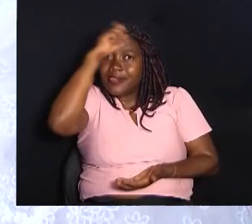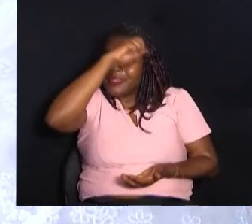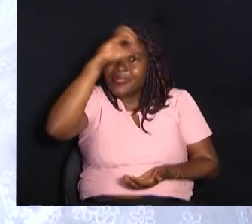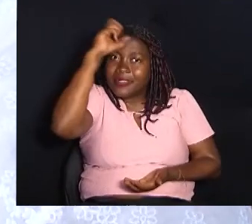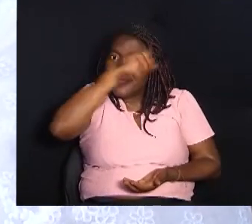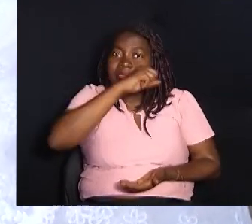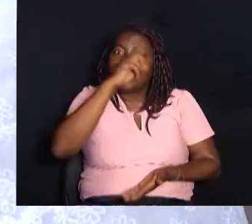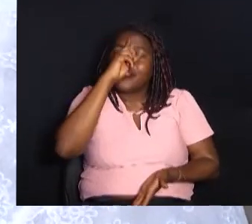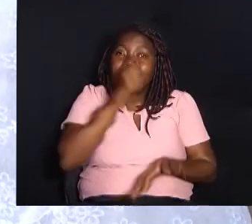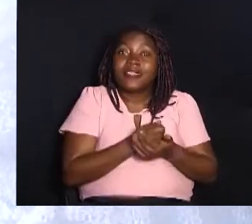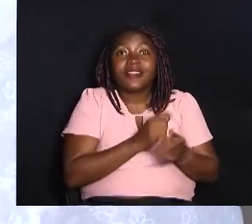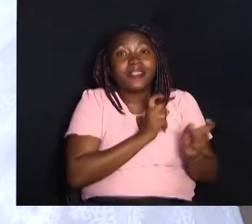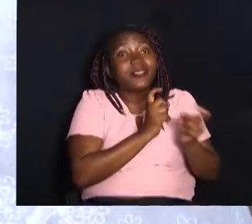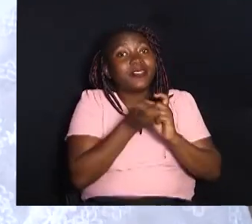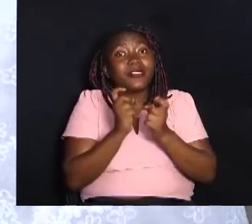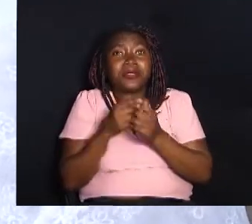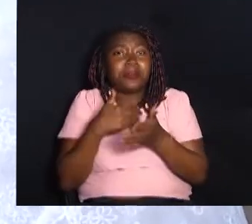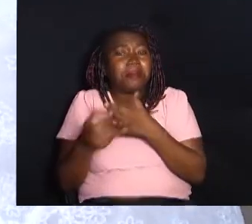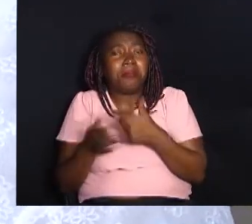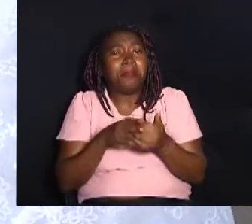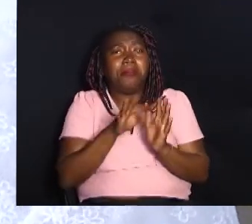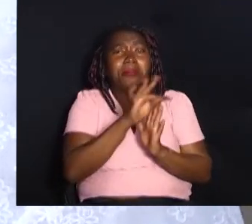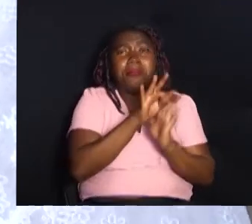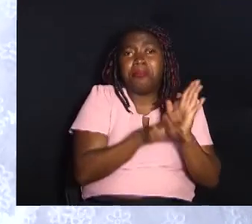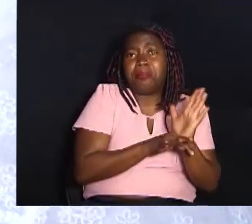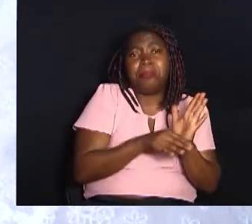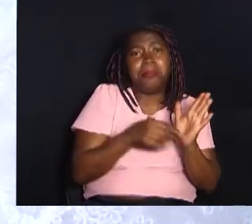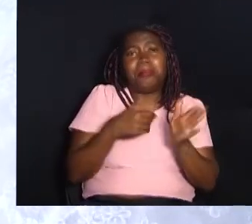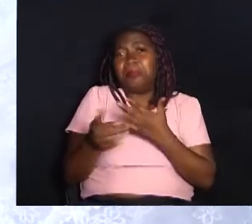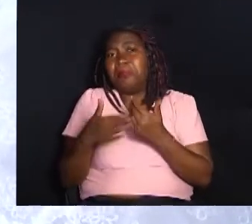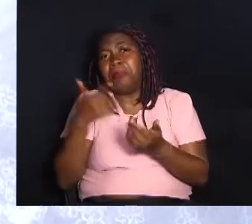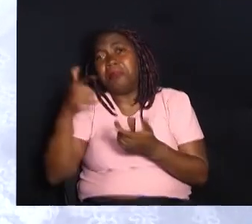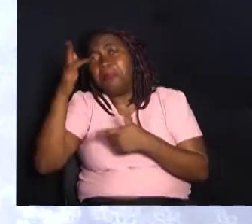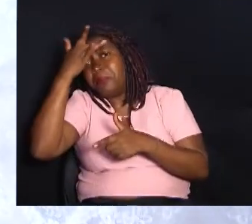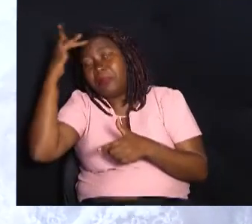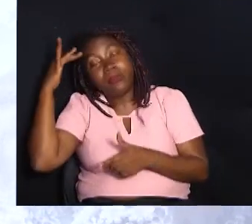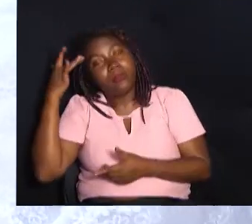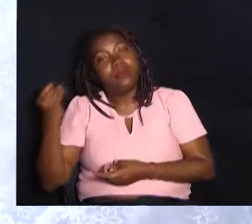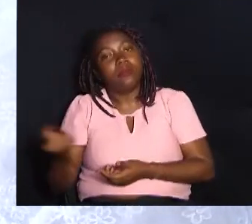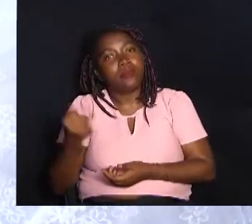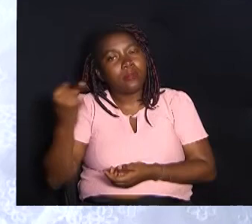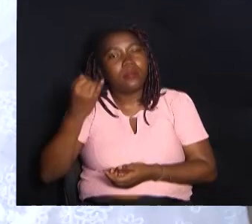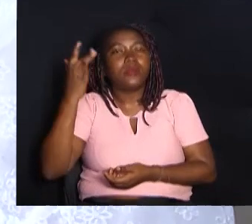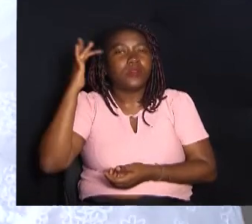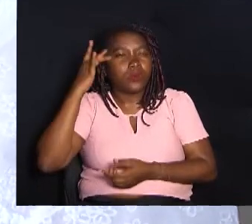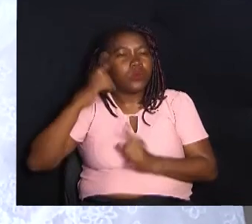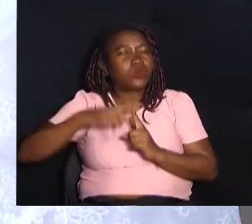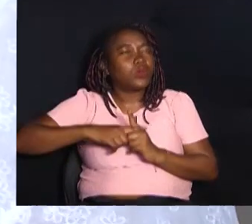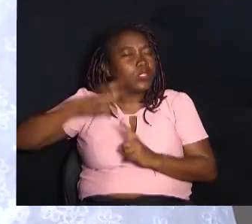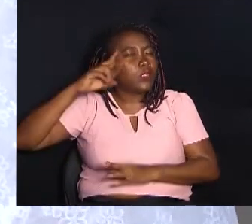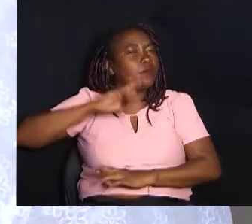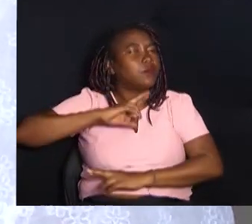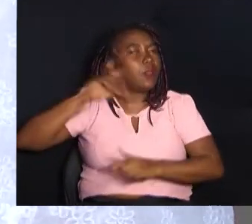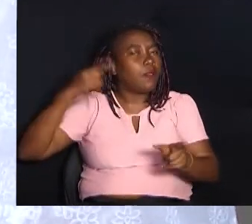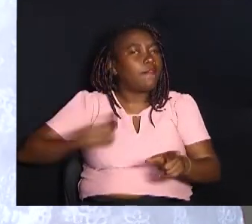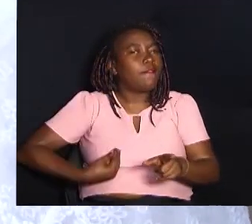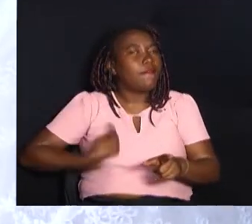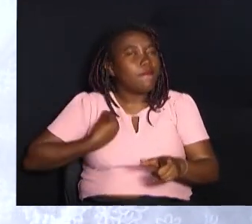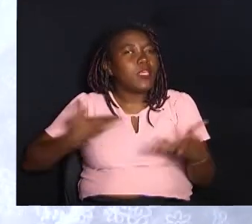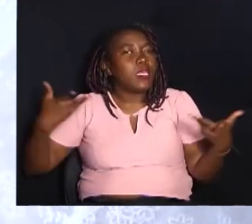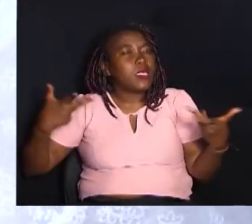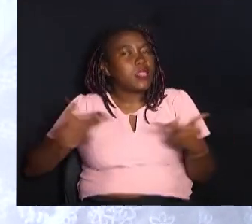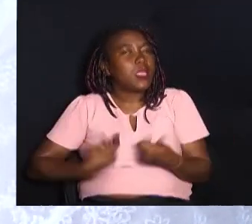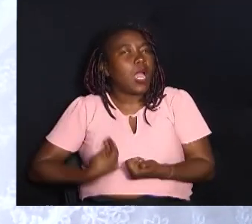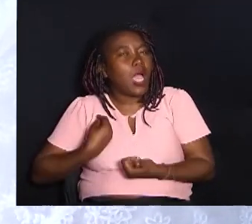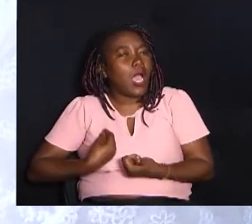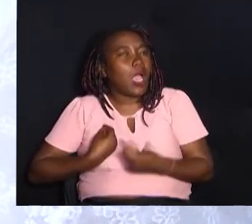divide conhecimento, você estabelece diálogo, seja com o texto, seja com outras pessoas. Então é fundamental, eu acho que dá um nível